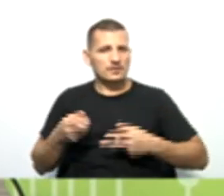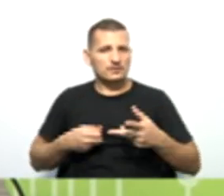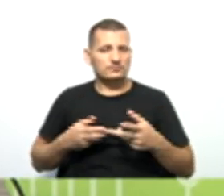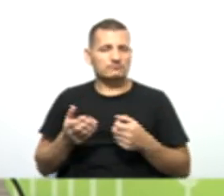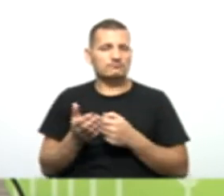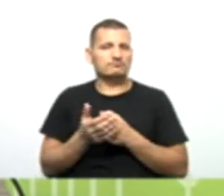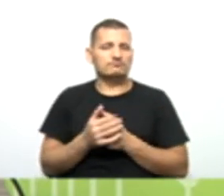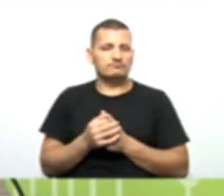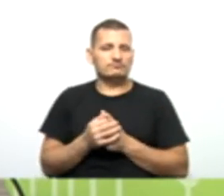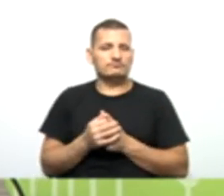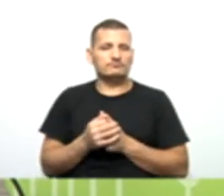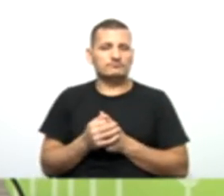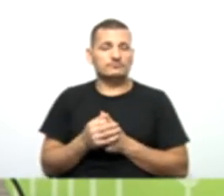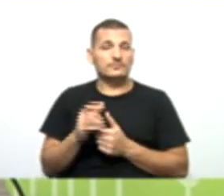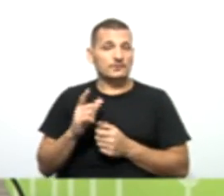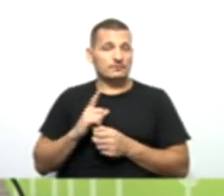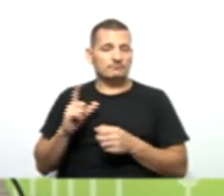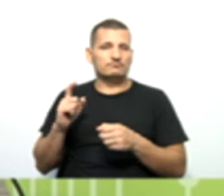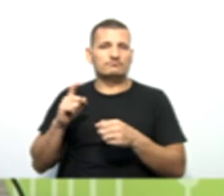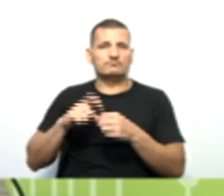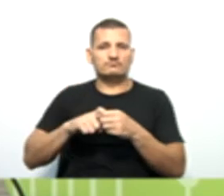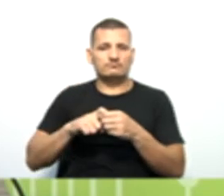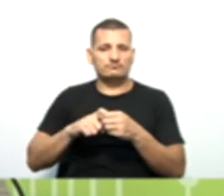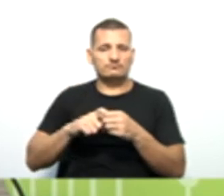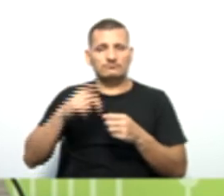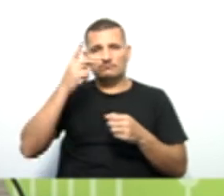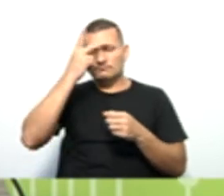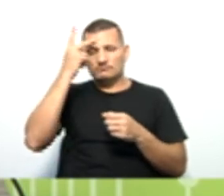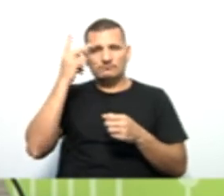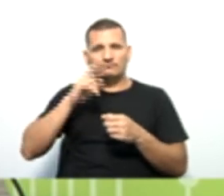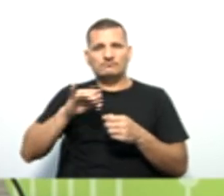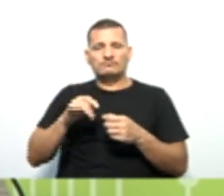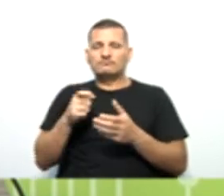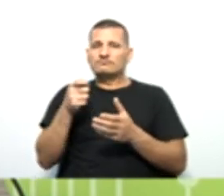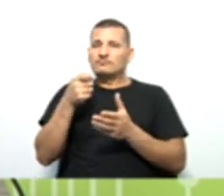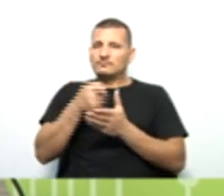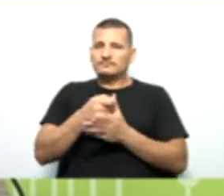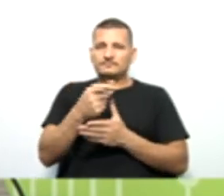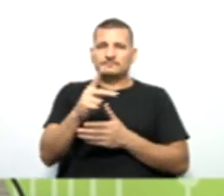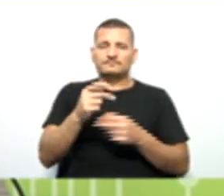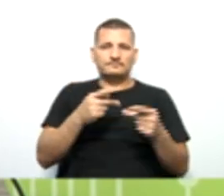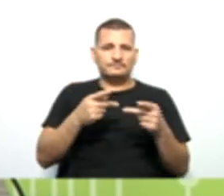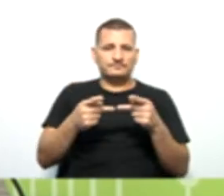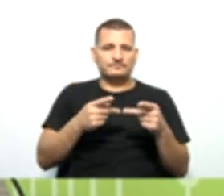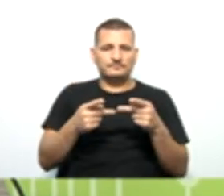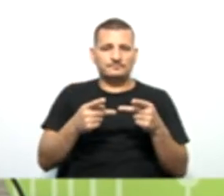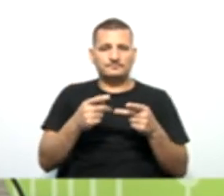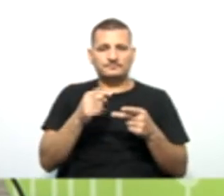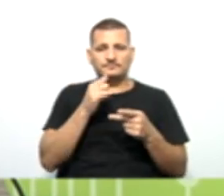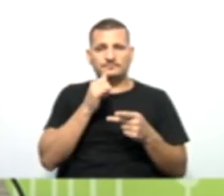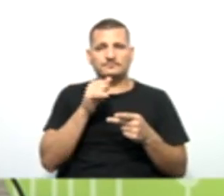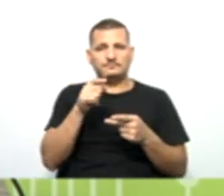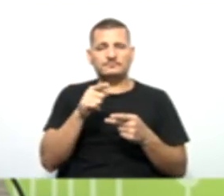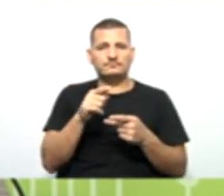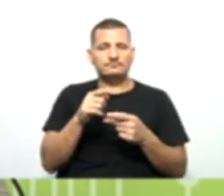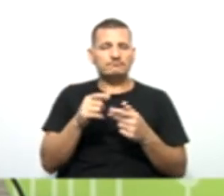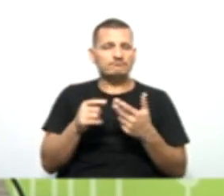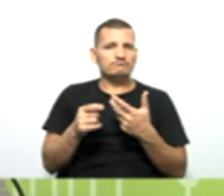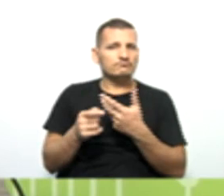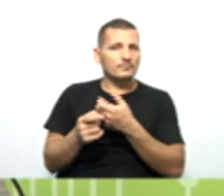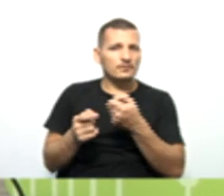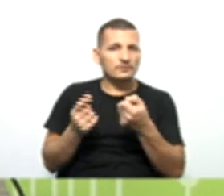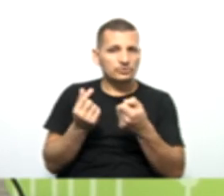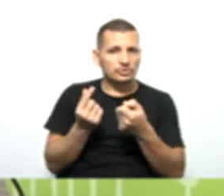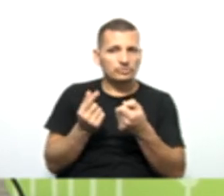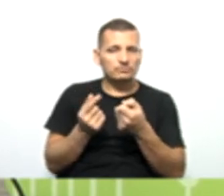ok? Existem patrocinadores, as pessoas vão estar custeando esse seu projeto. Se você não trabalhar com o dinheiro delas de uma